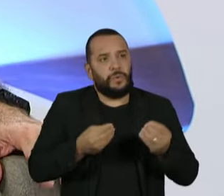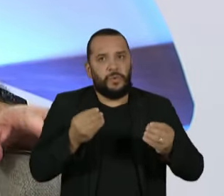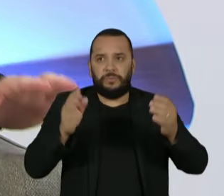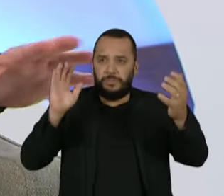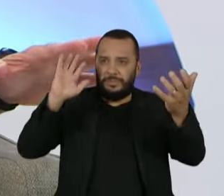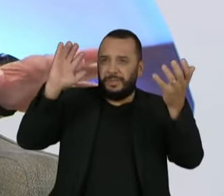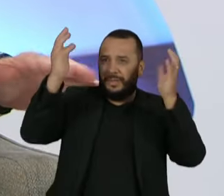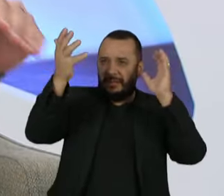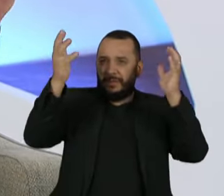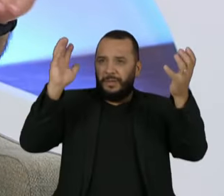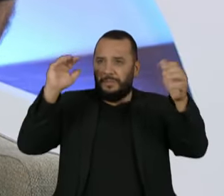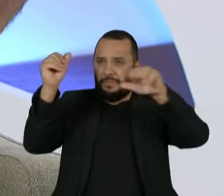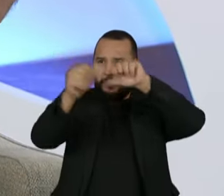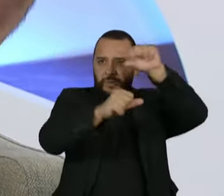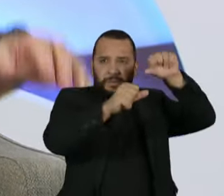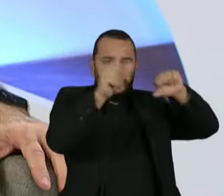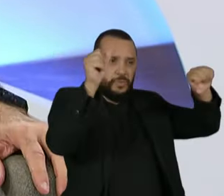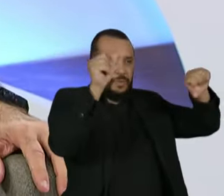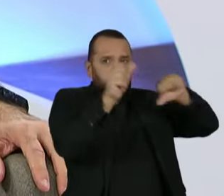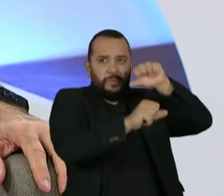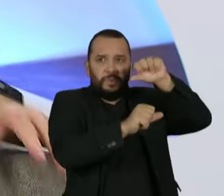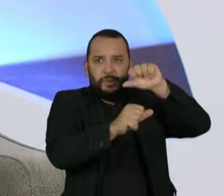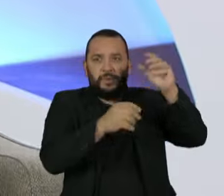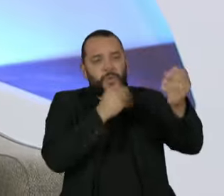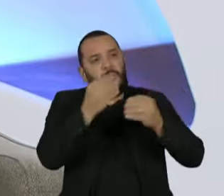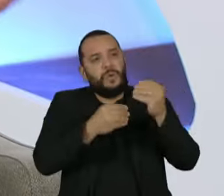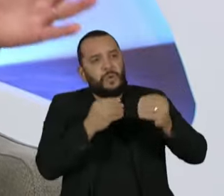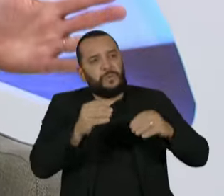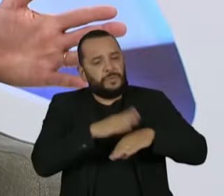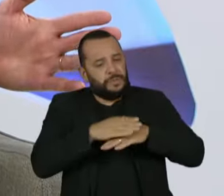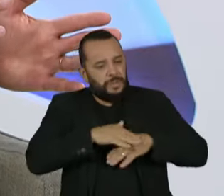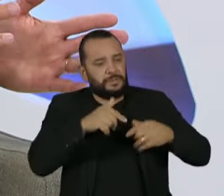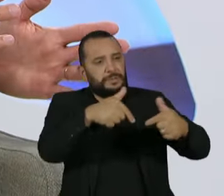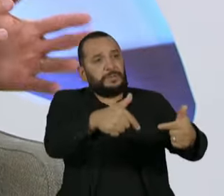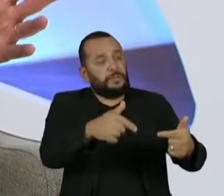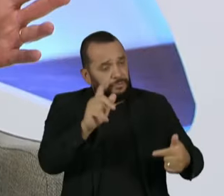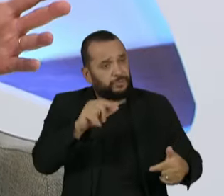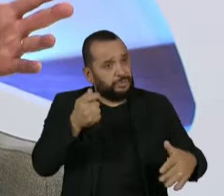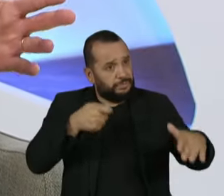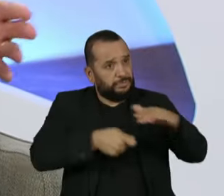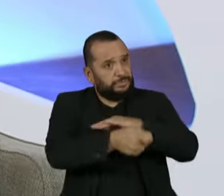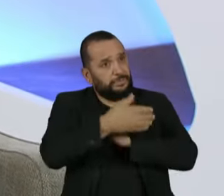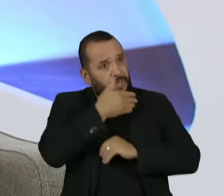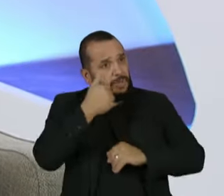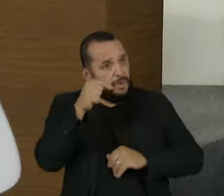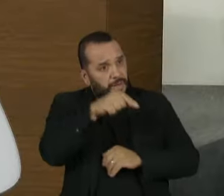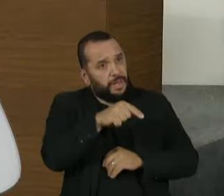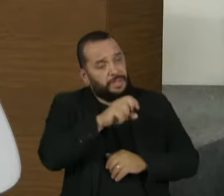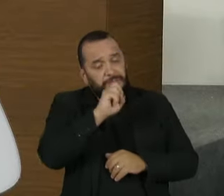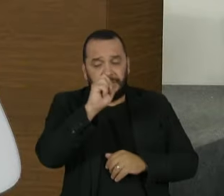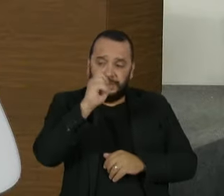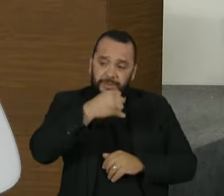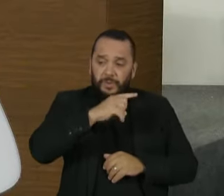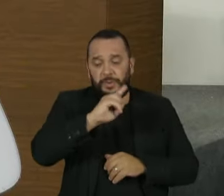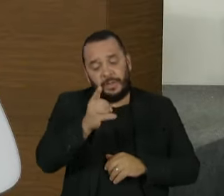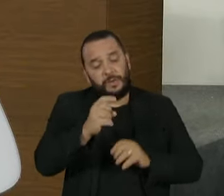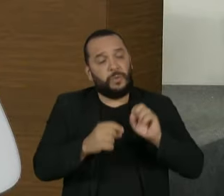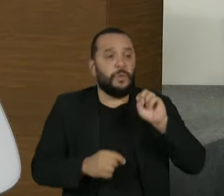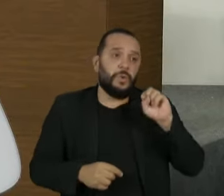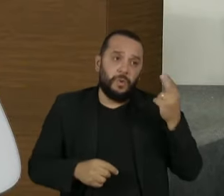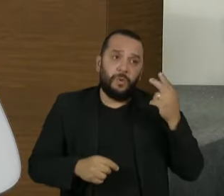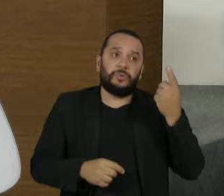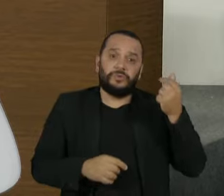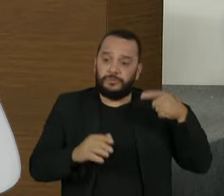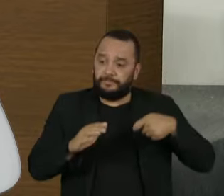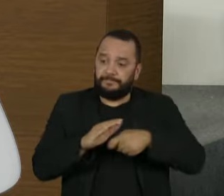climáticas e como reagir a eles no curso no médio de longo prazo esse dinheiro seria melhor aplicado lá ou não Ou se a gente aplicasse esse dinheiro e